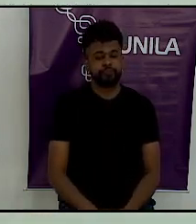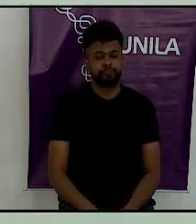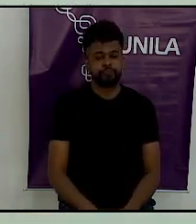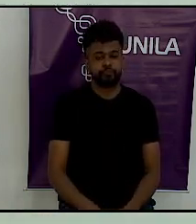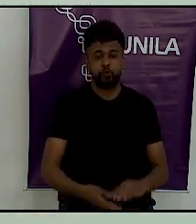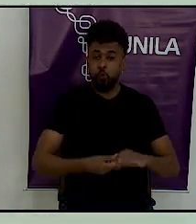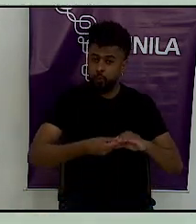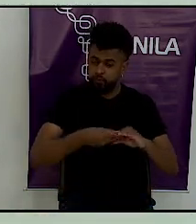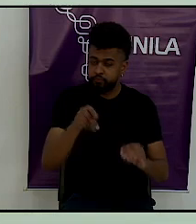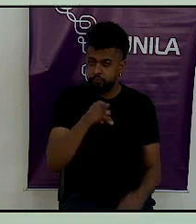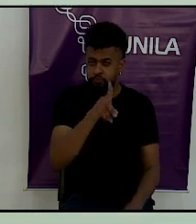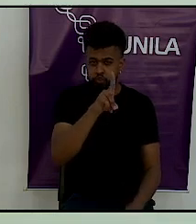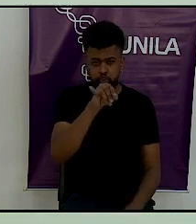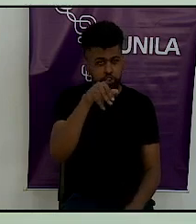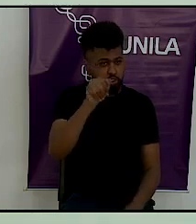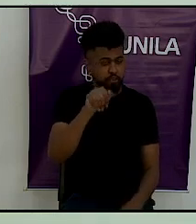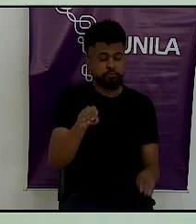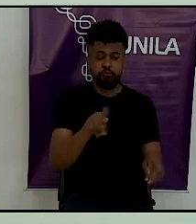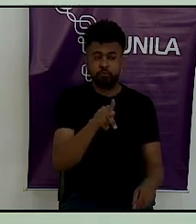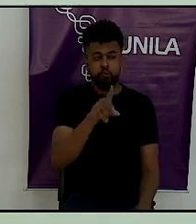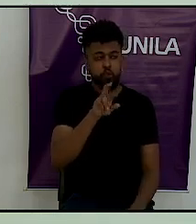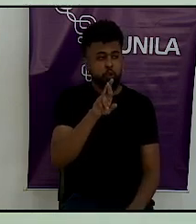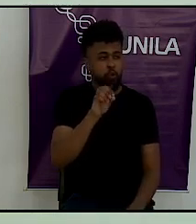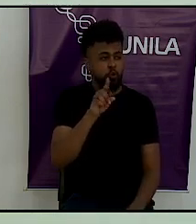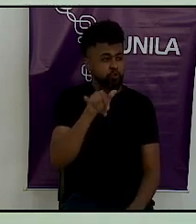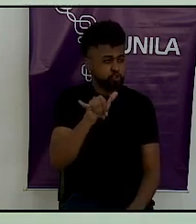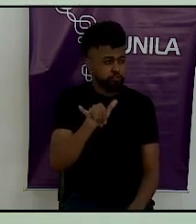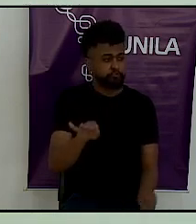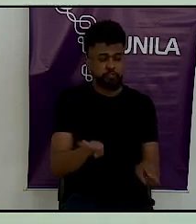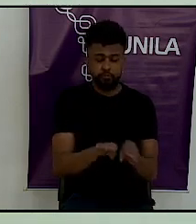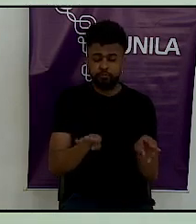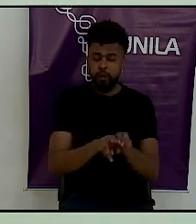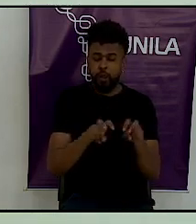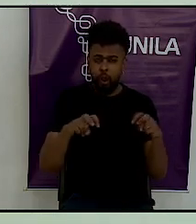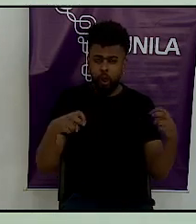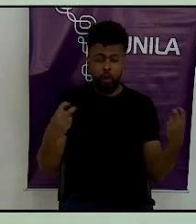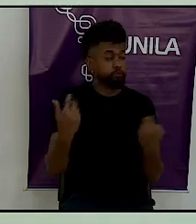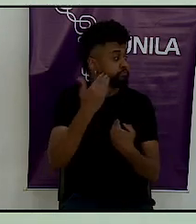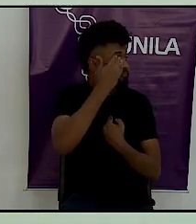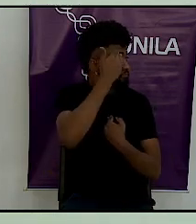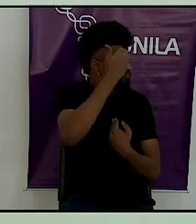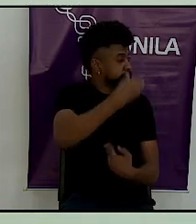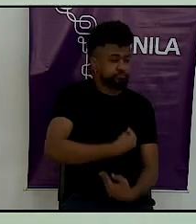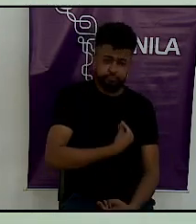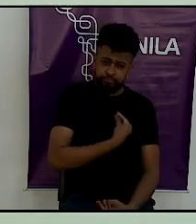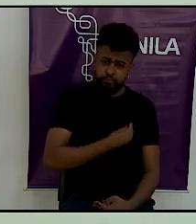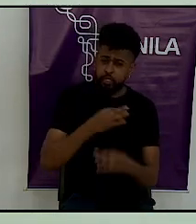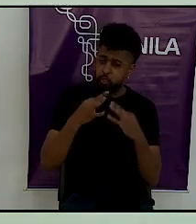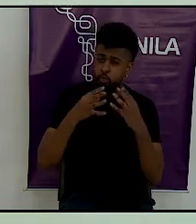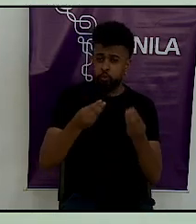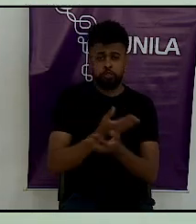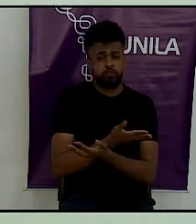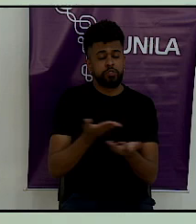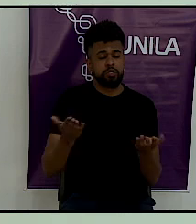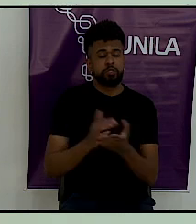Cumprimentar a professora Diana, professor Rodney, Sônia e o Augusto, que estão na mesa. Agradecer a presença de todos vocês.